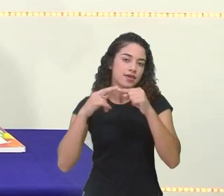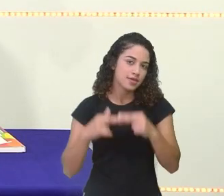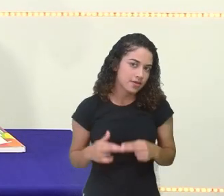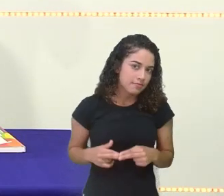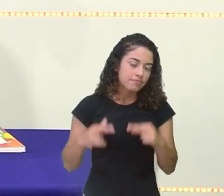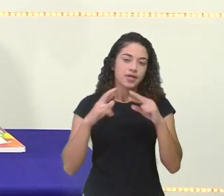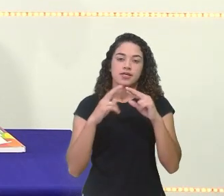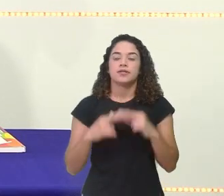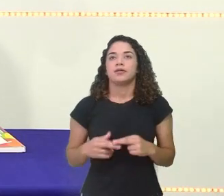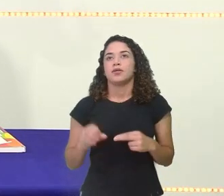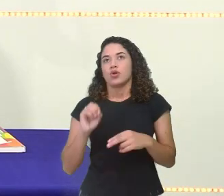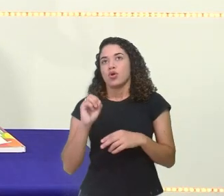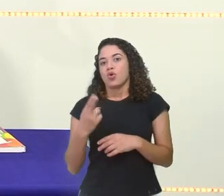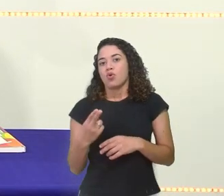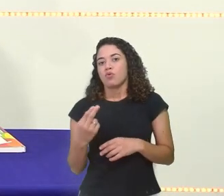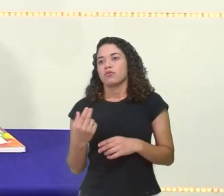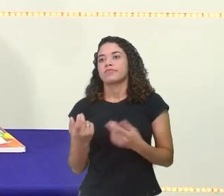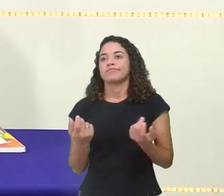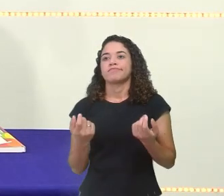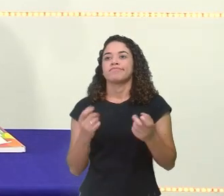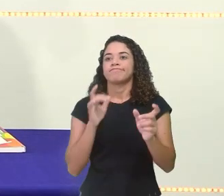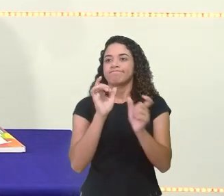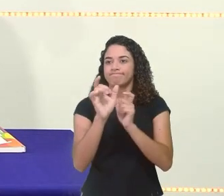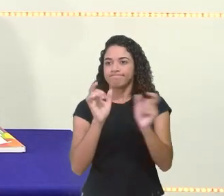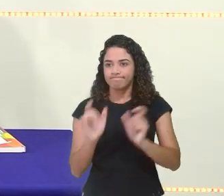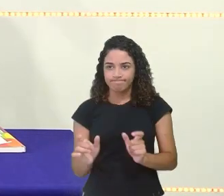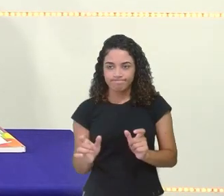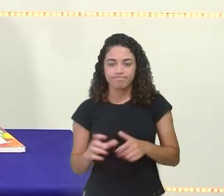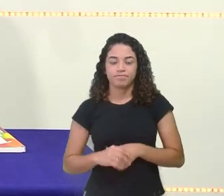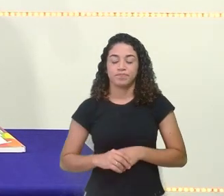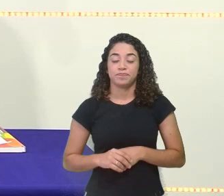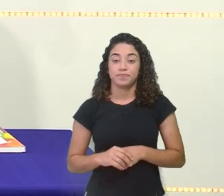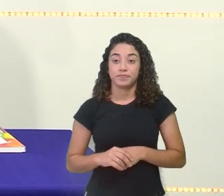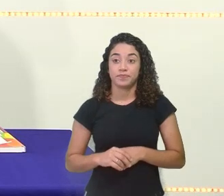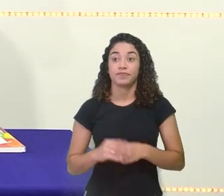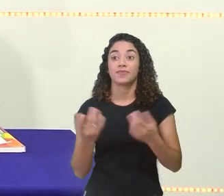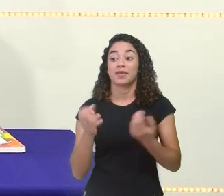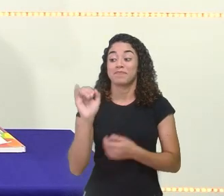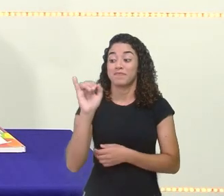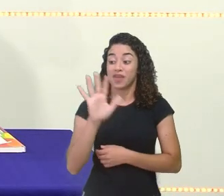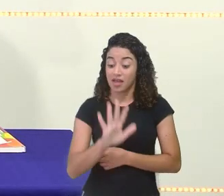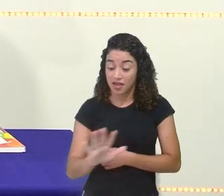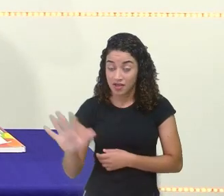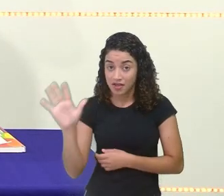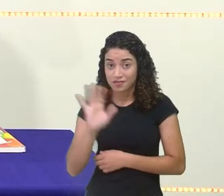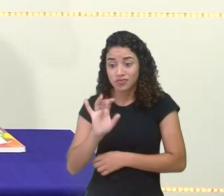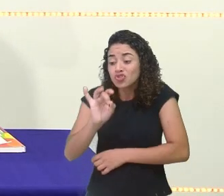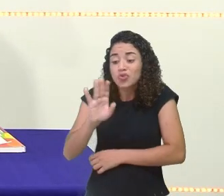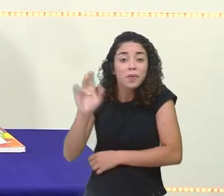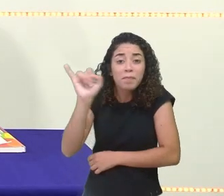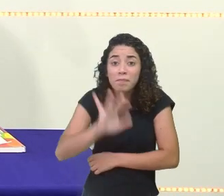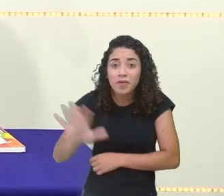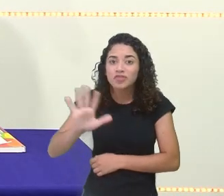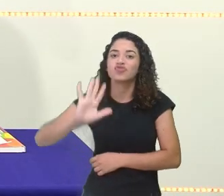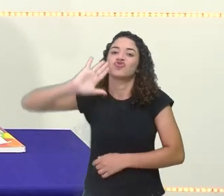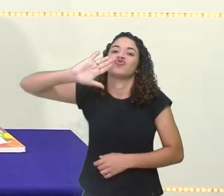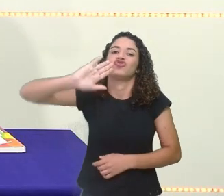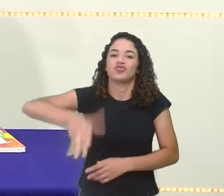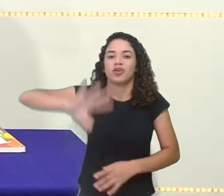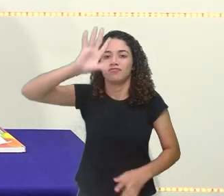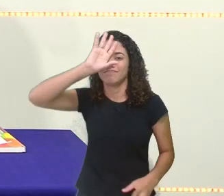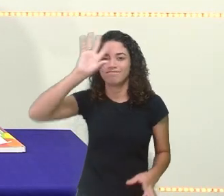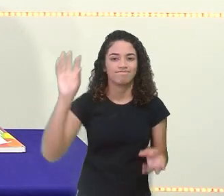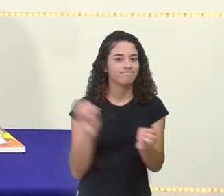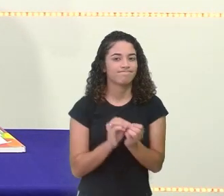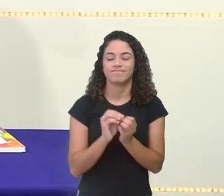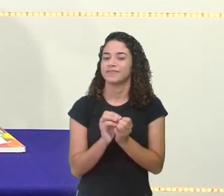né, ou os verbais, não é? Por exemplo, a imagem por si só, ela já fala com